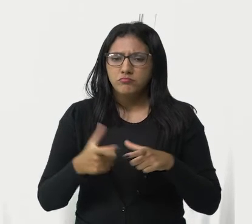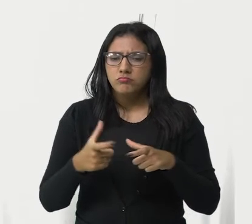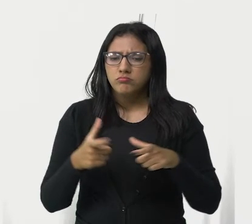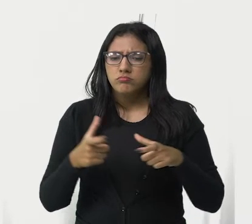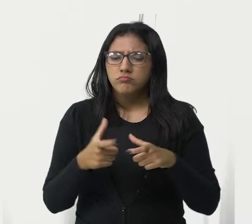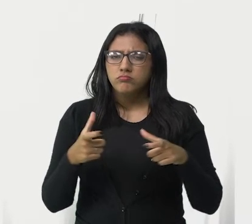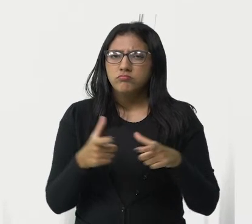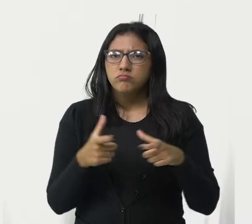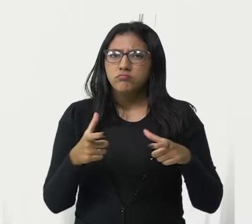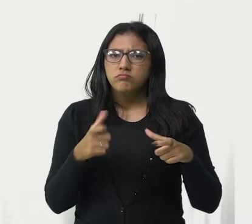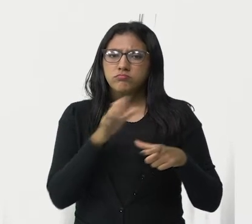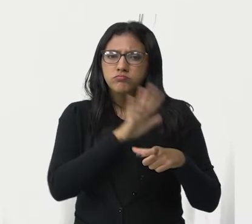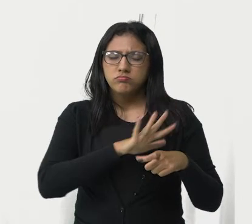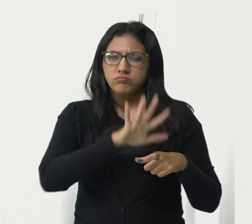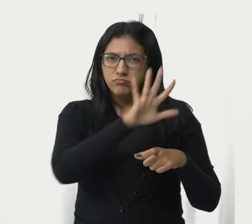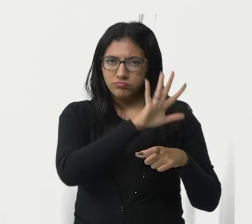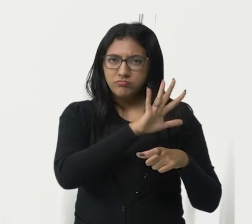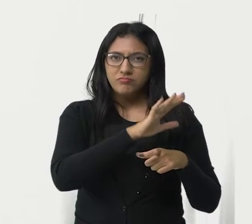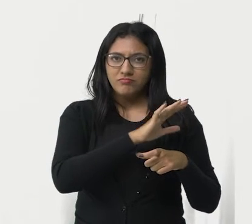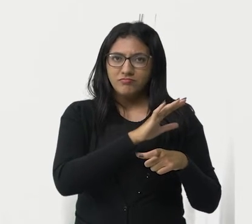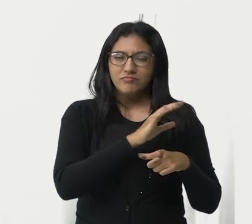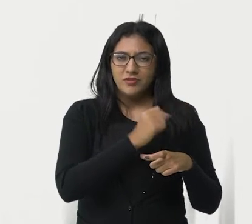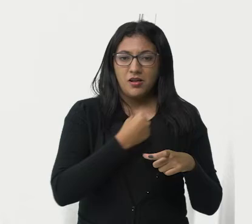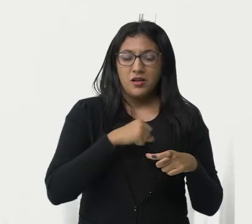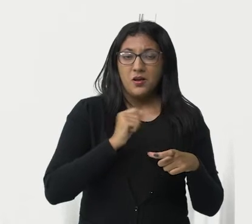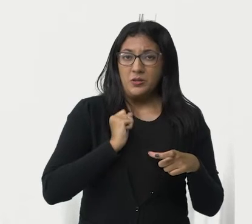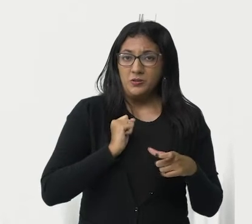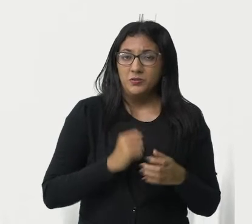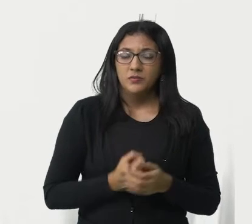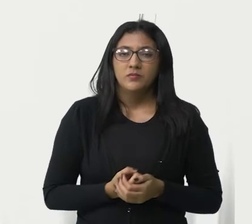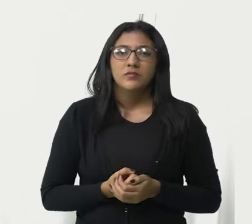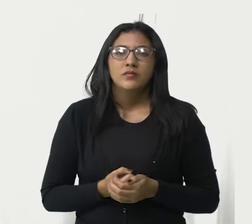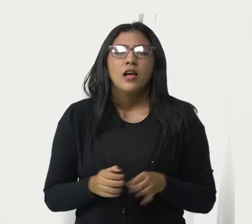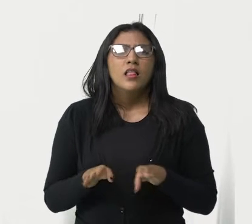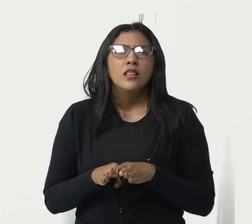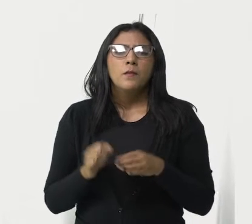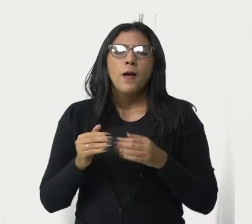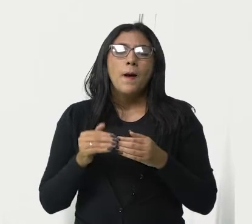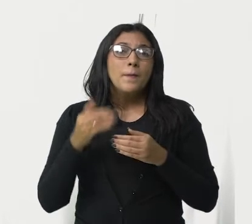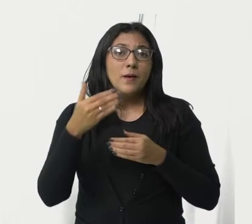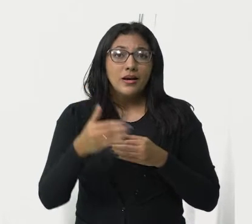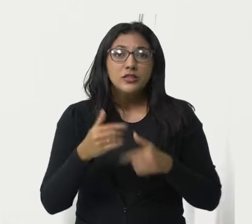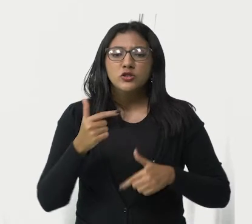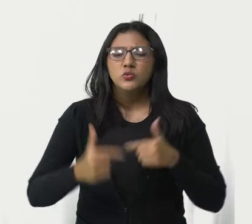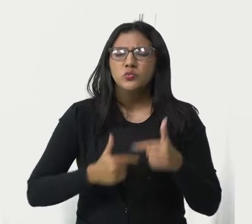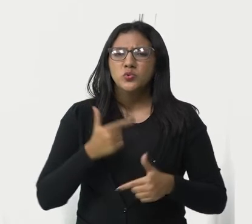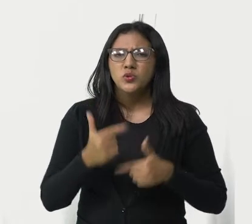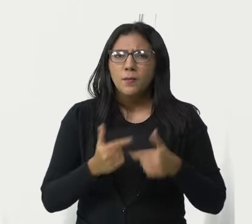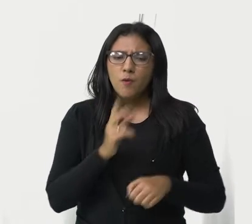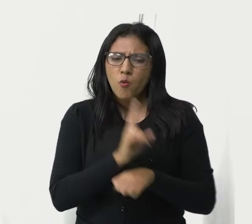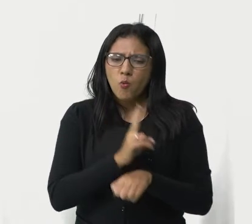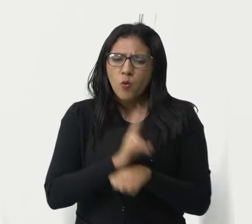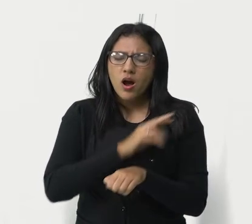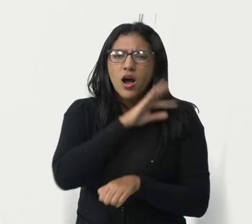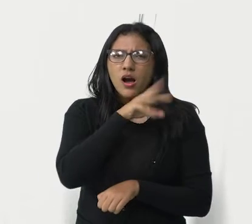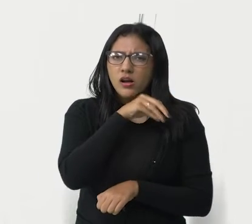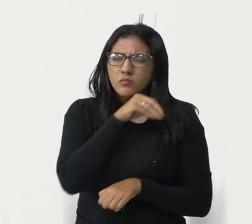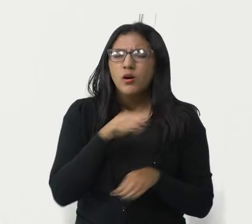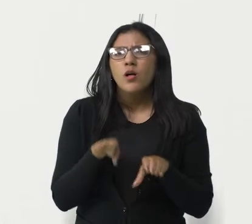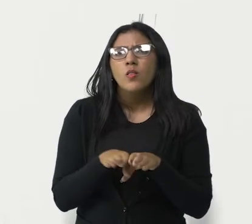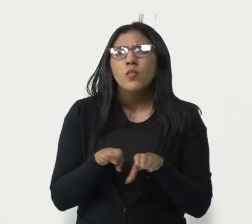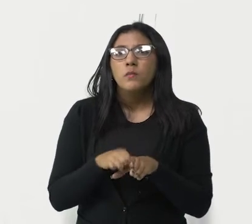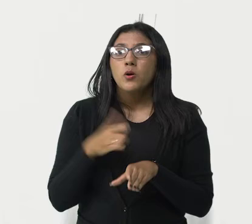pelo território e além do que, a partir dessa atividade da pecuária, eles começam a também explorar